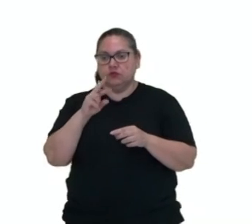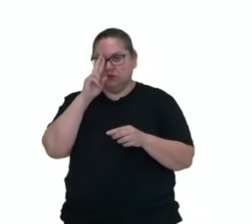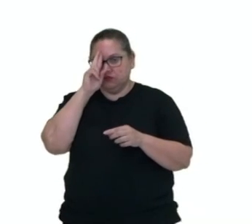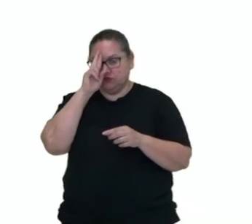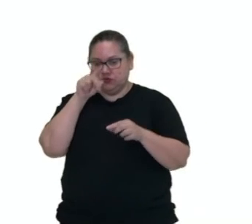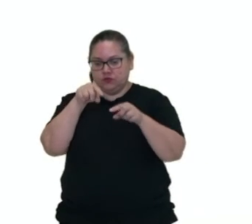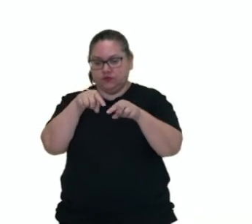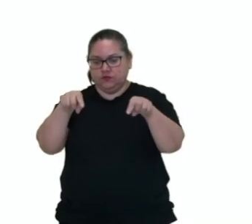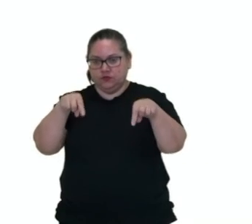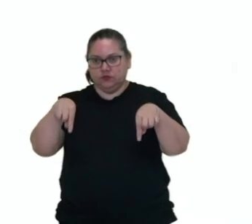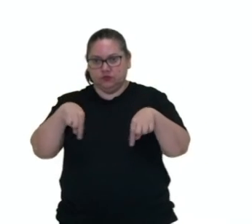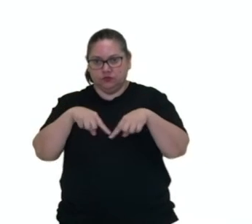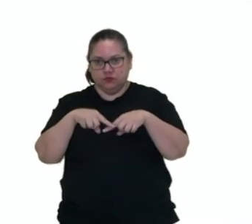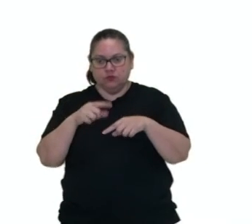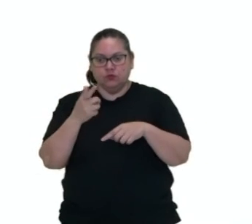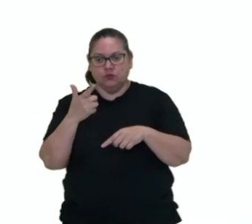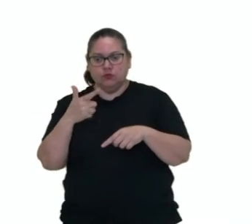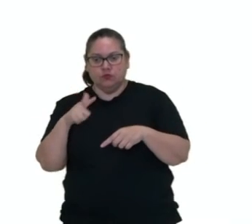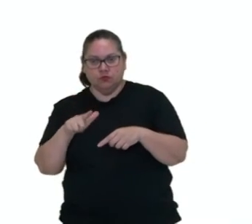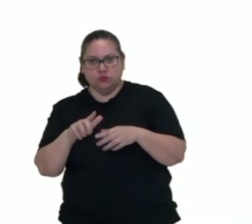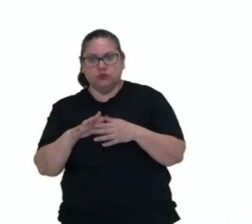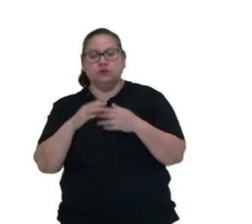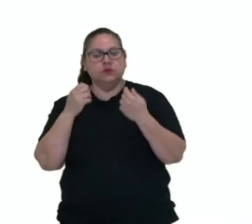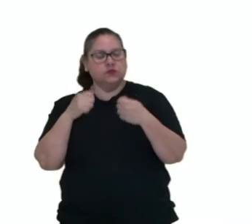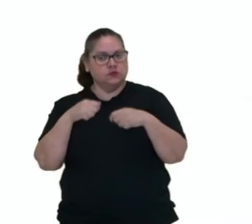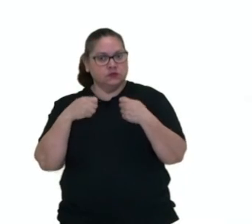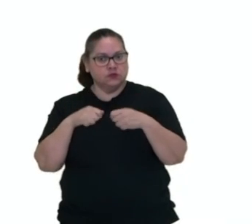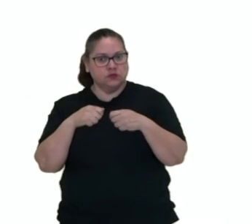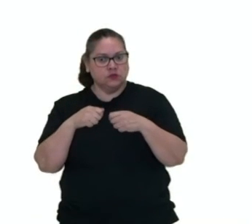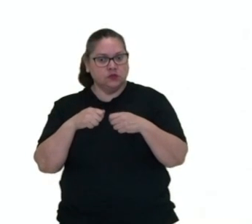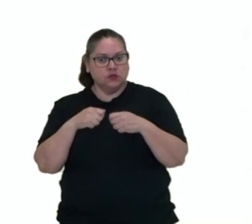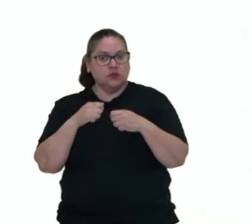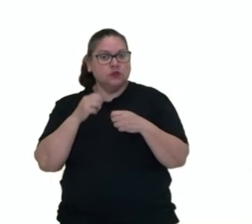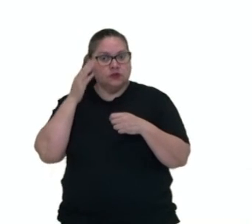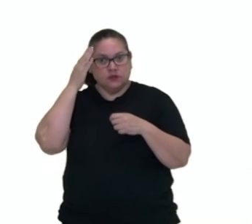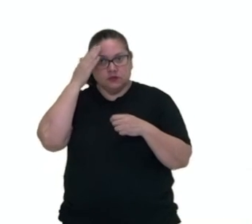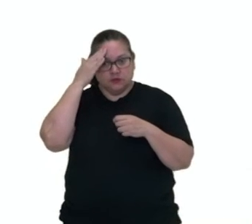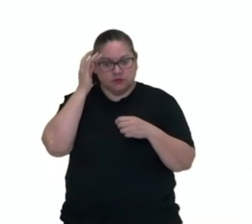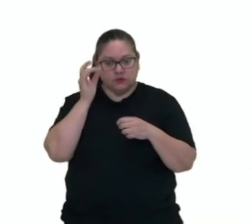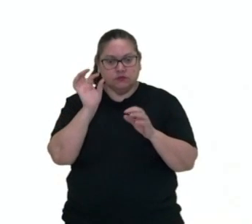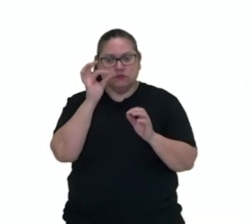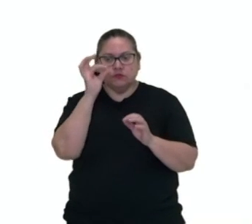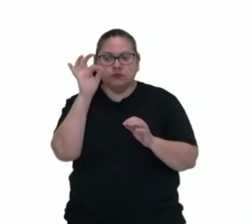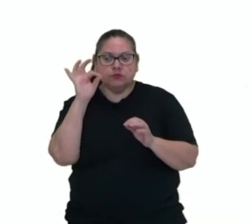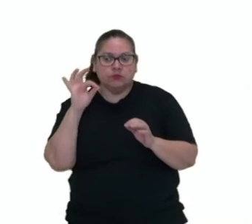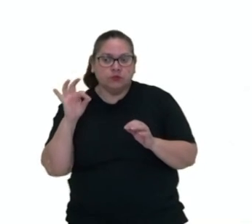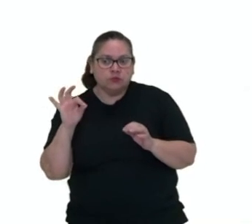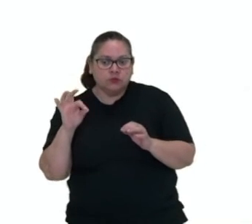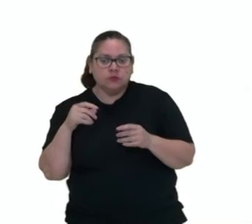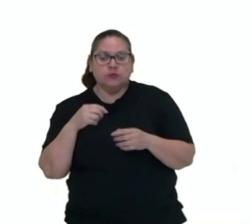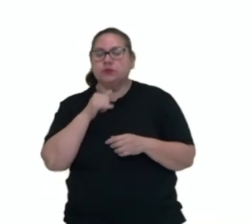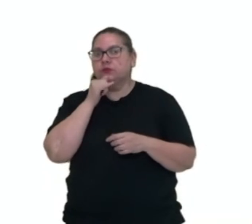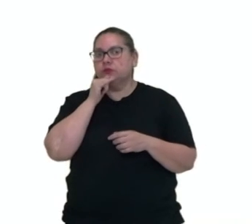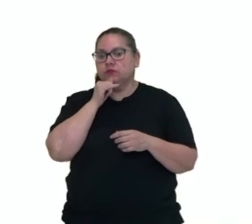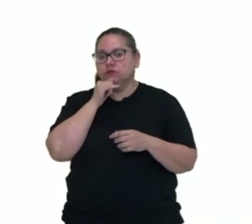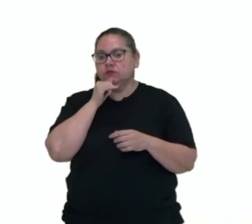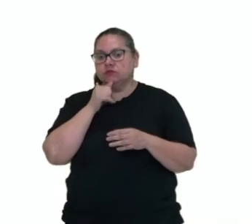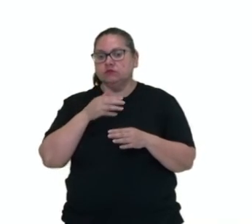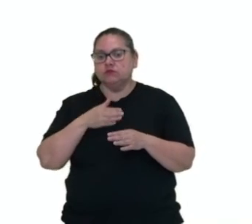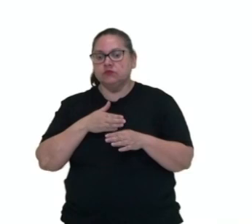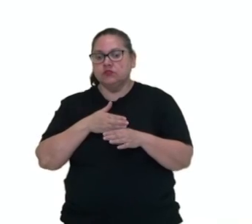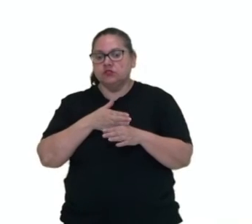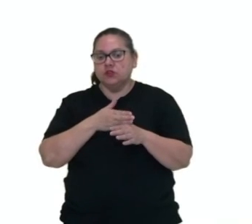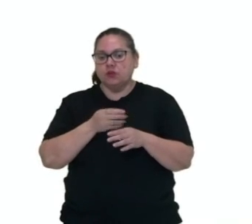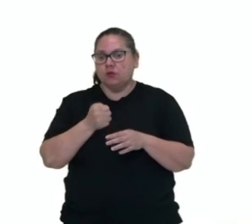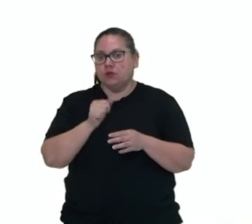de turma, ao subchefe de turma, precisa aí atender algumas especificações, né? Como por exemplo, chegar um